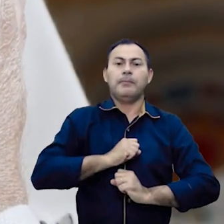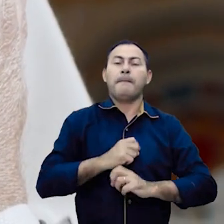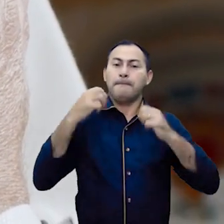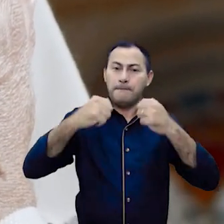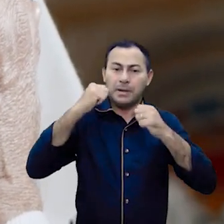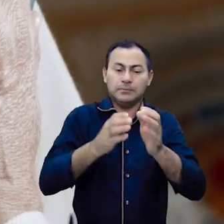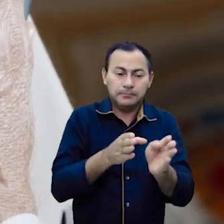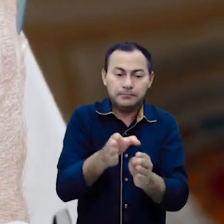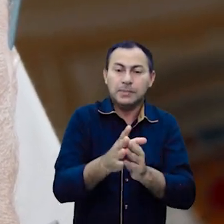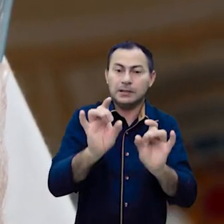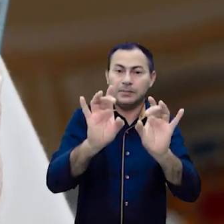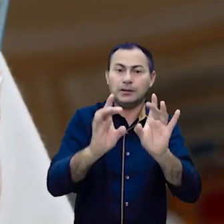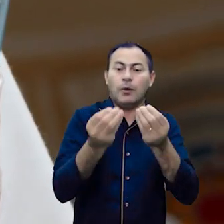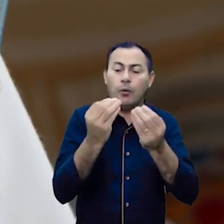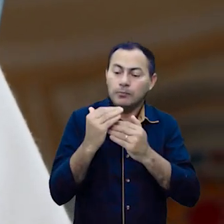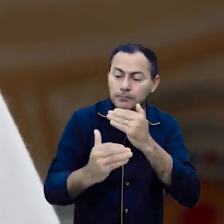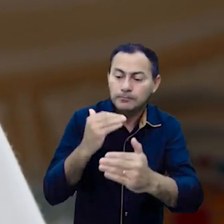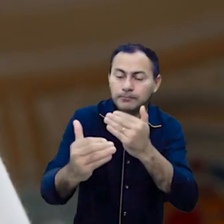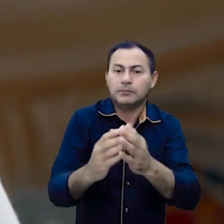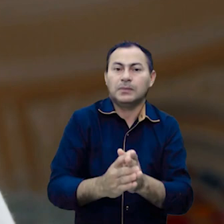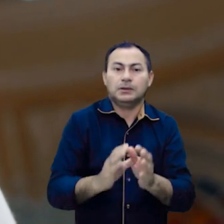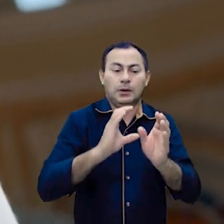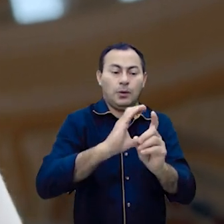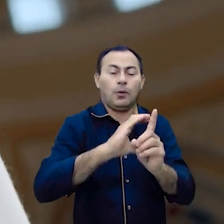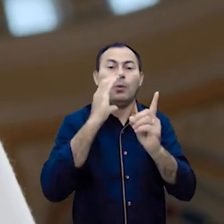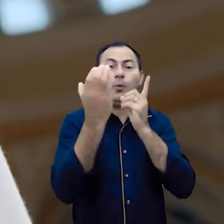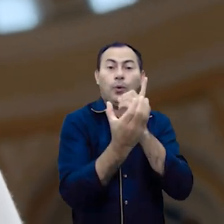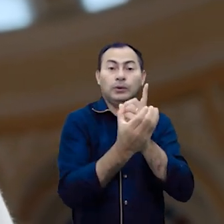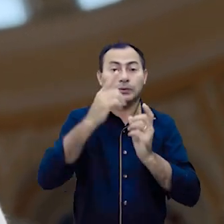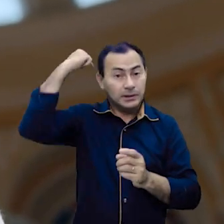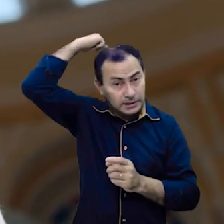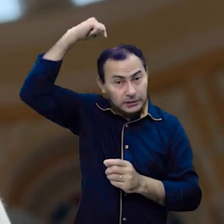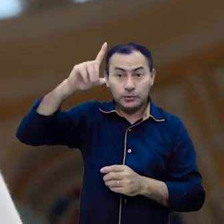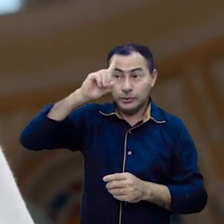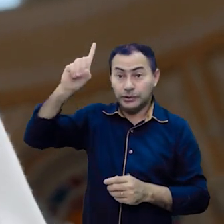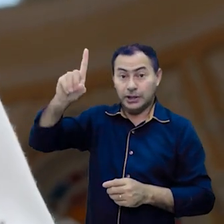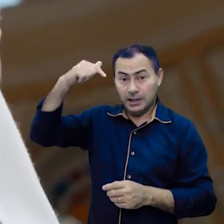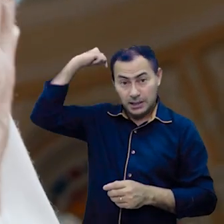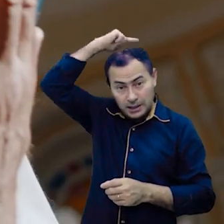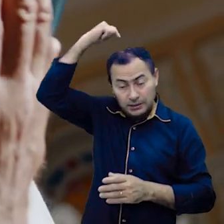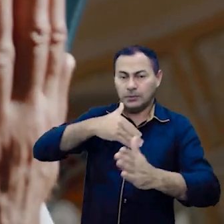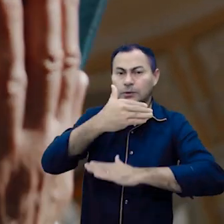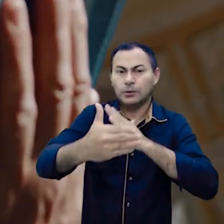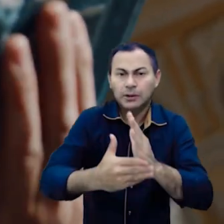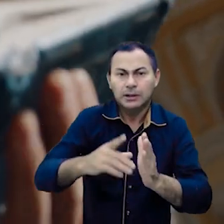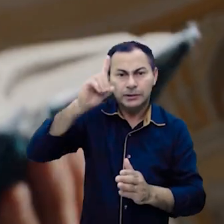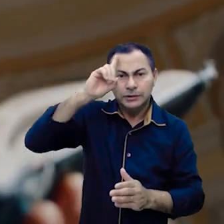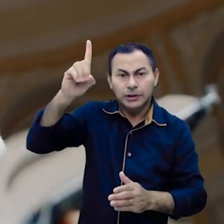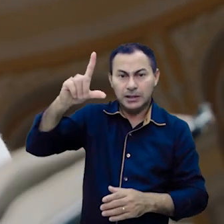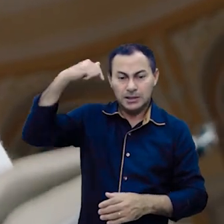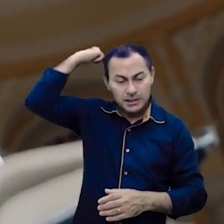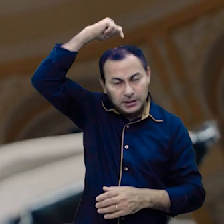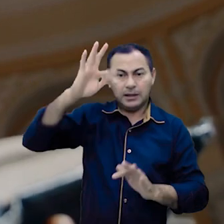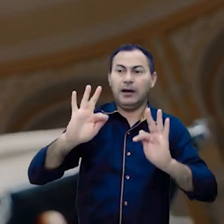sacerdotes eles precisavam orientação especial de como proceder nesses cultos sagrados nos dias Santos através de todos esses